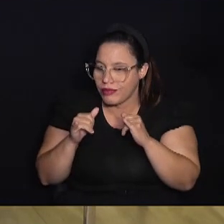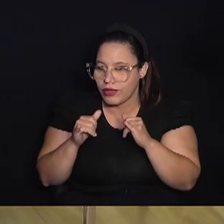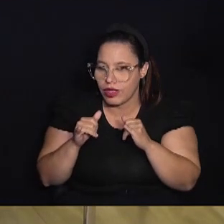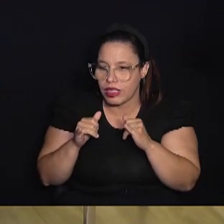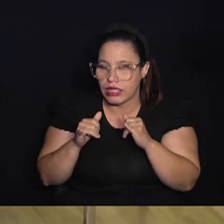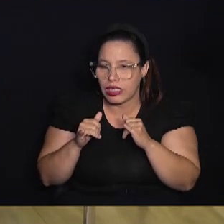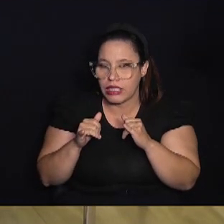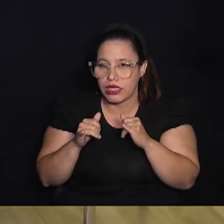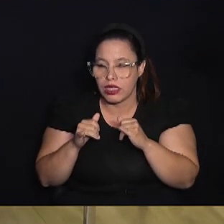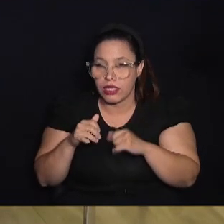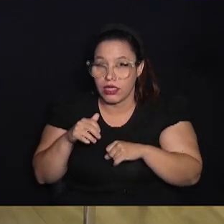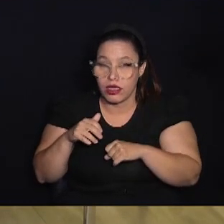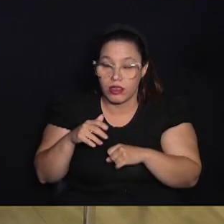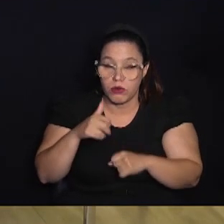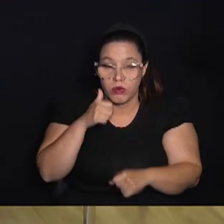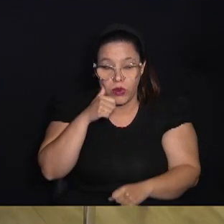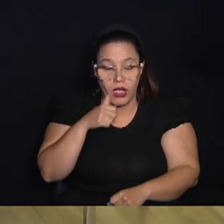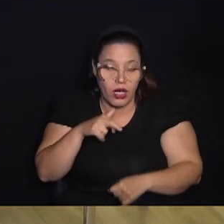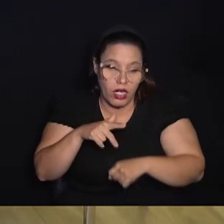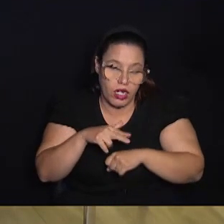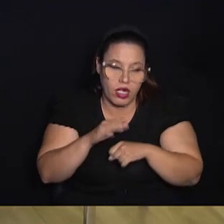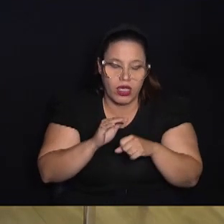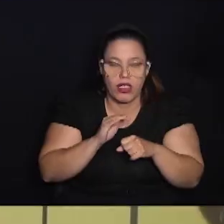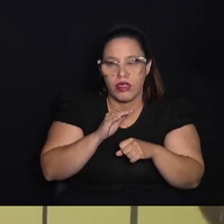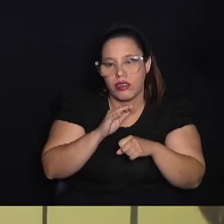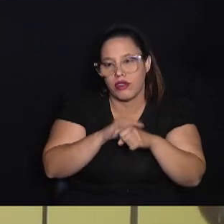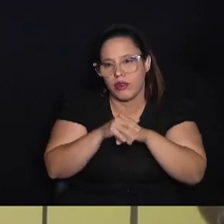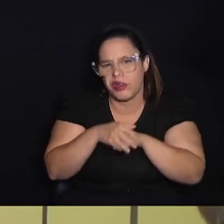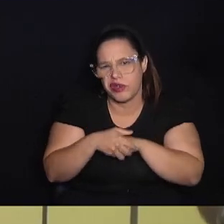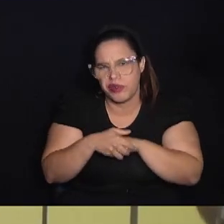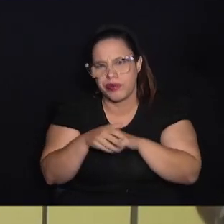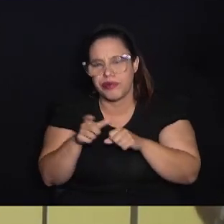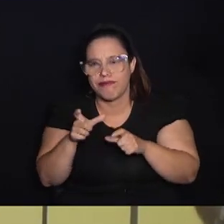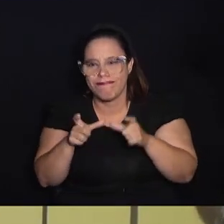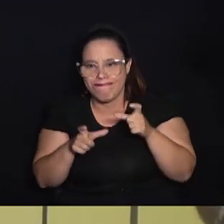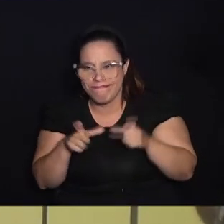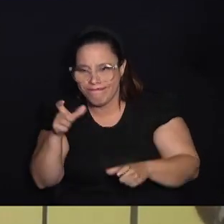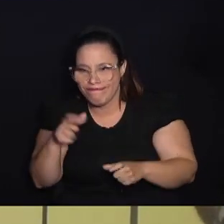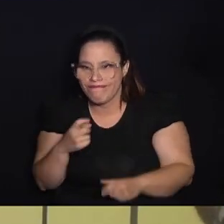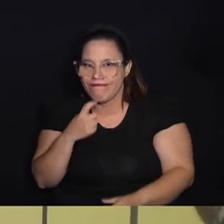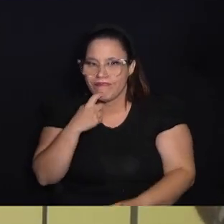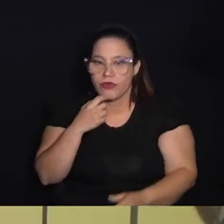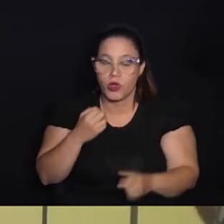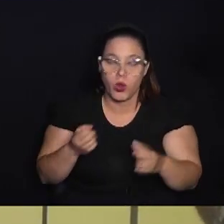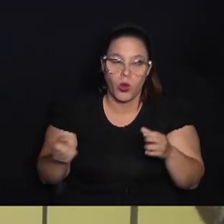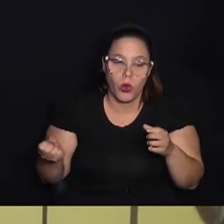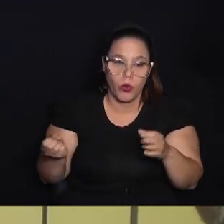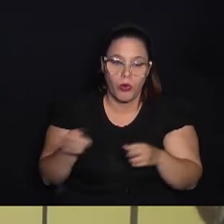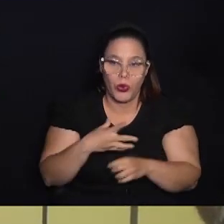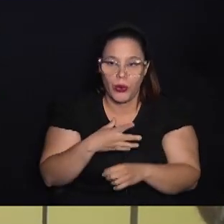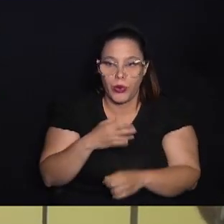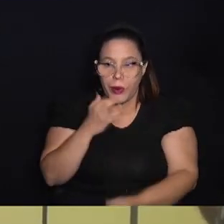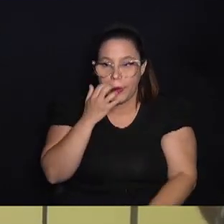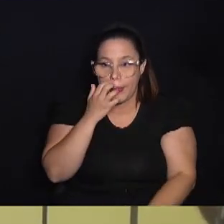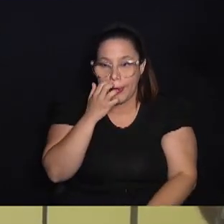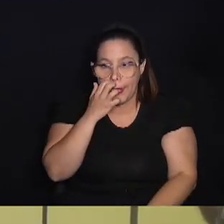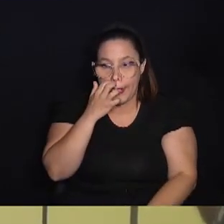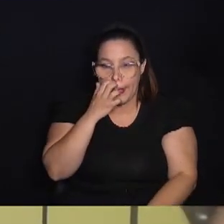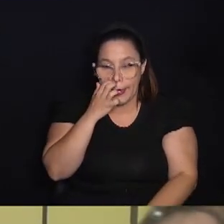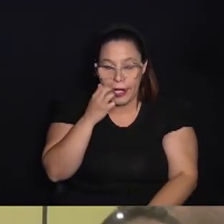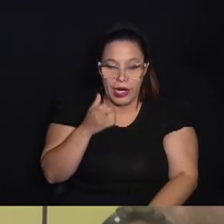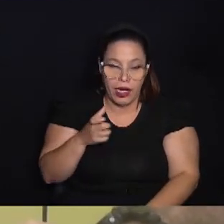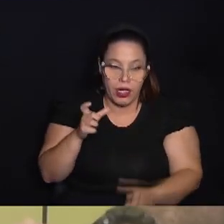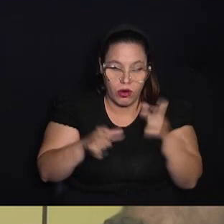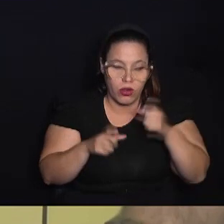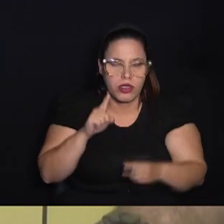noite frequentava ali algum período do da de Campinas também vadios então era um local perigoso mas